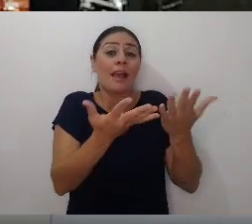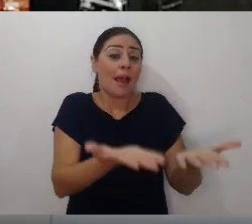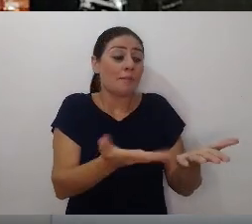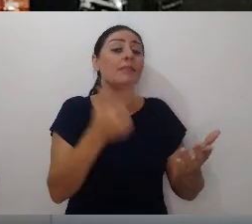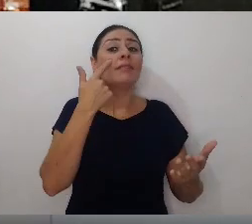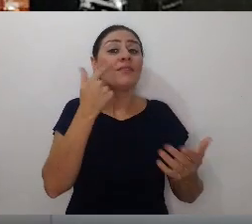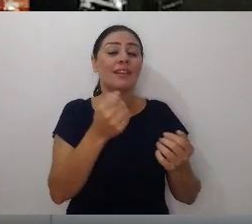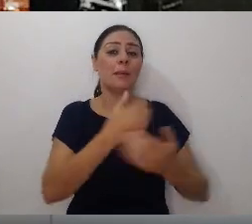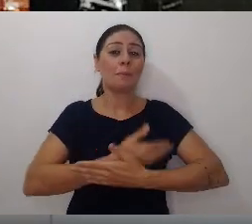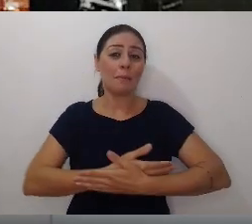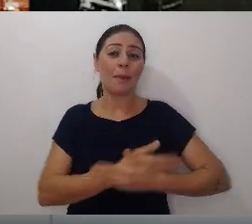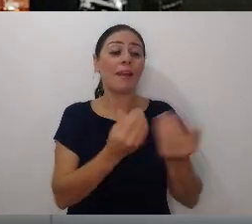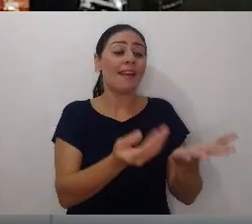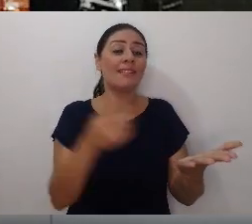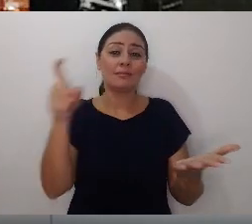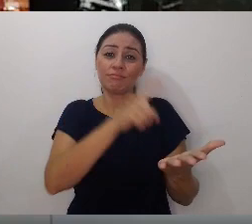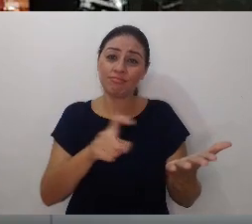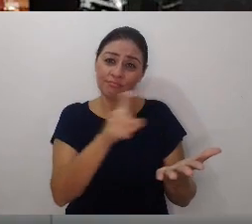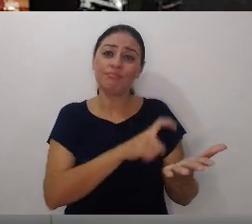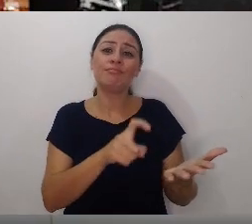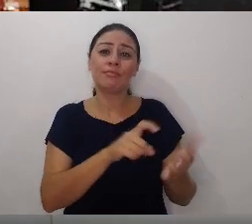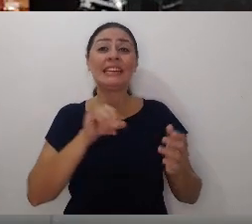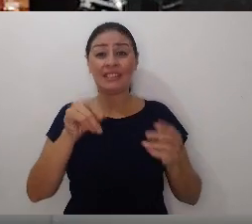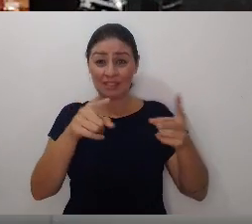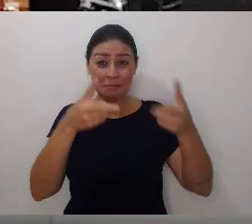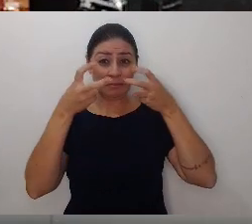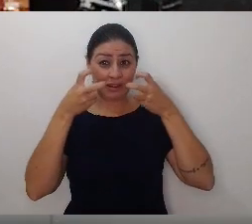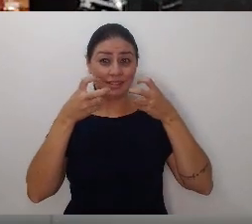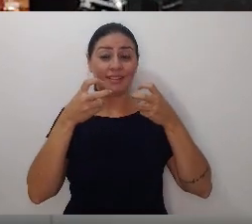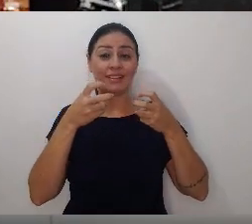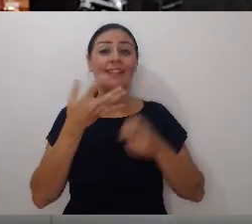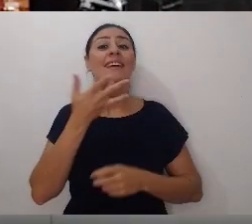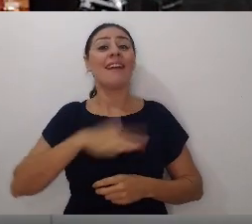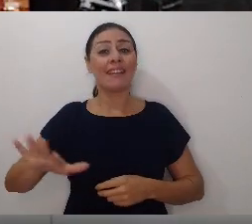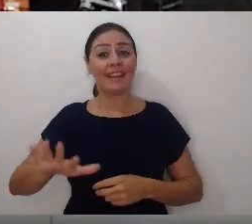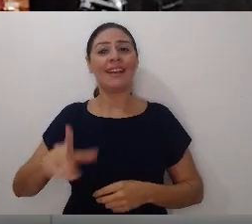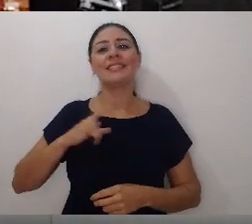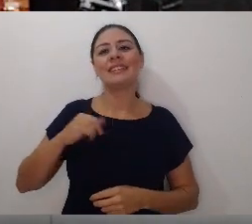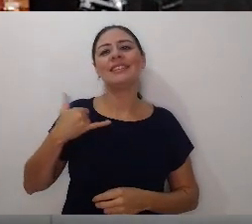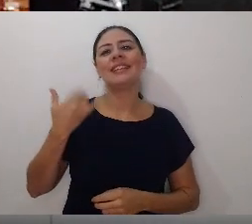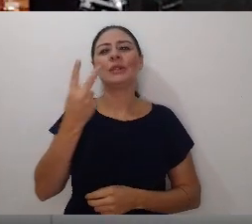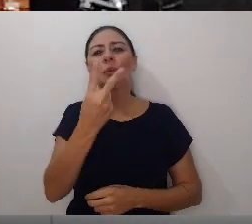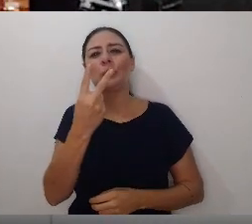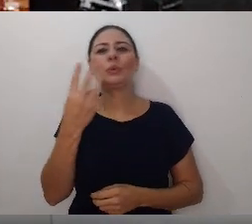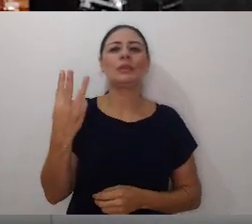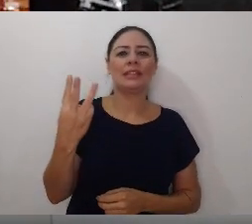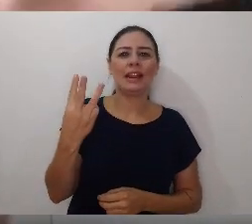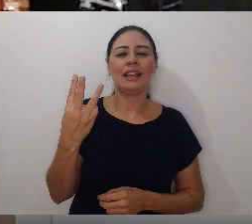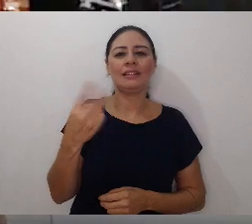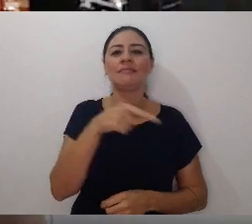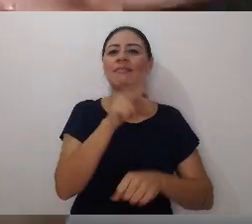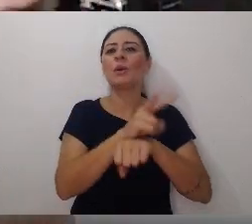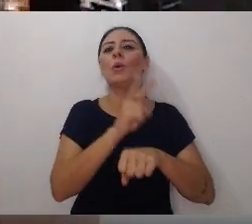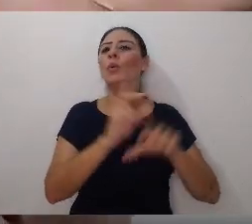por causa disso, vale a pena. Então, você abre a mãozinha e passa ali. Se você prestar bem atenção na criança pequena que